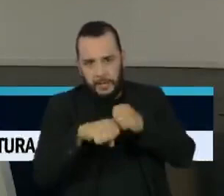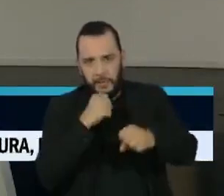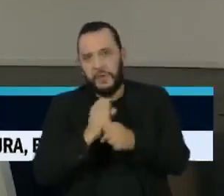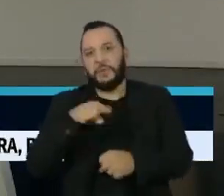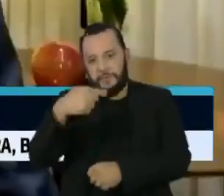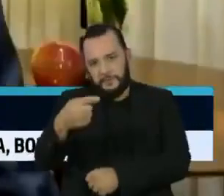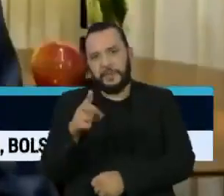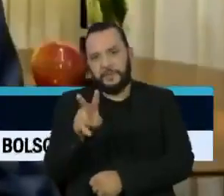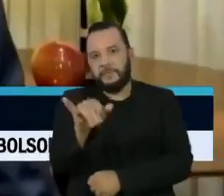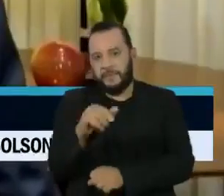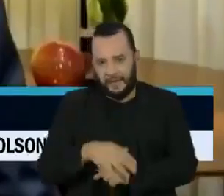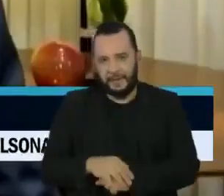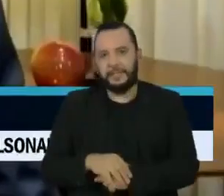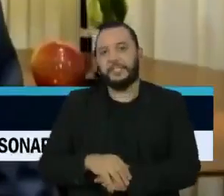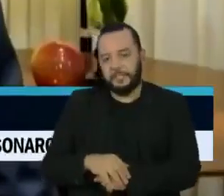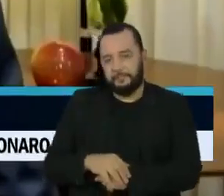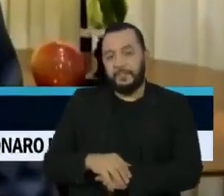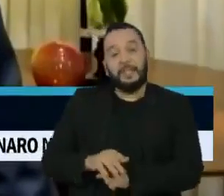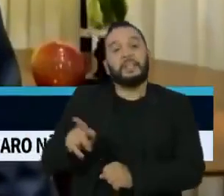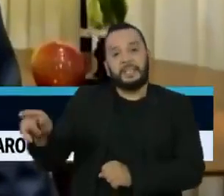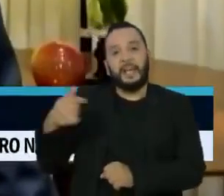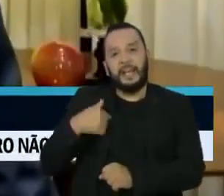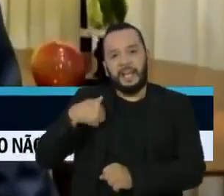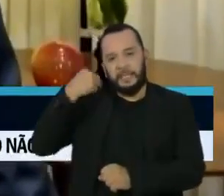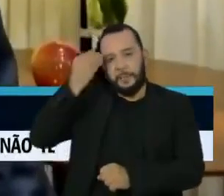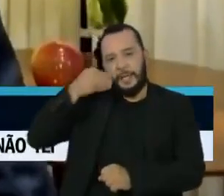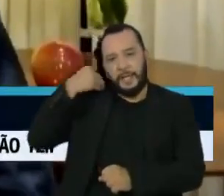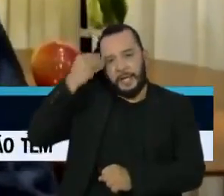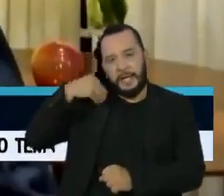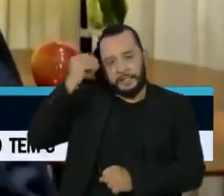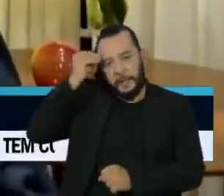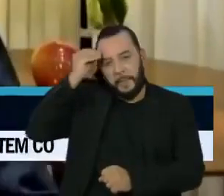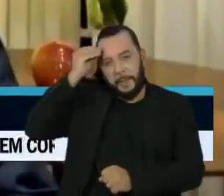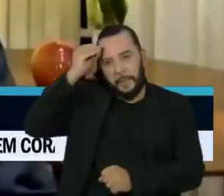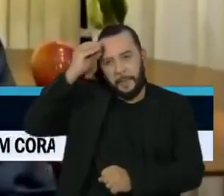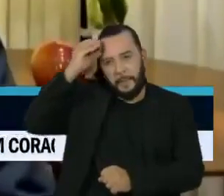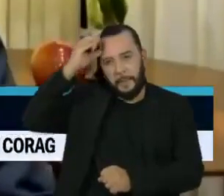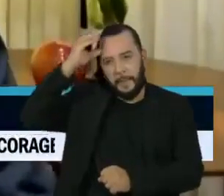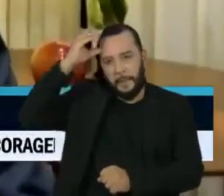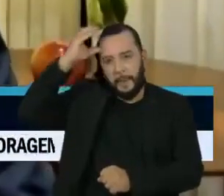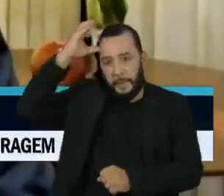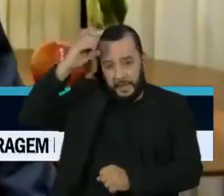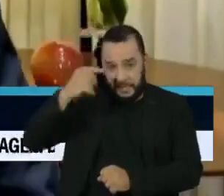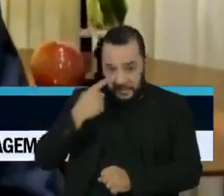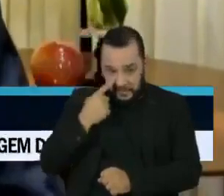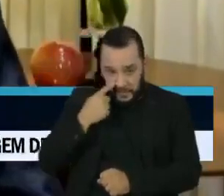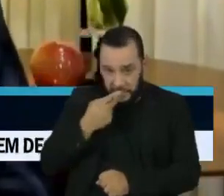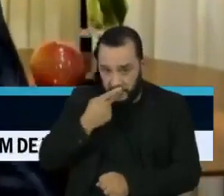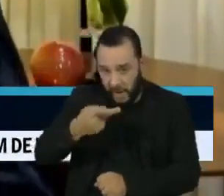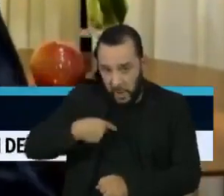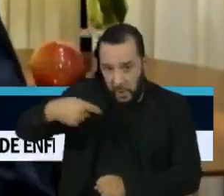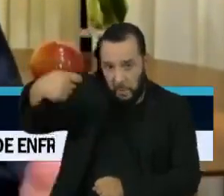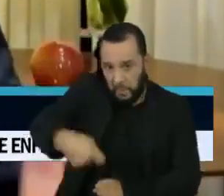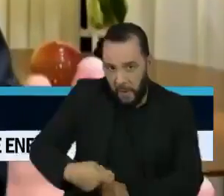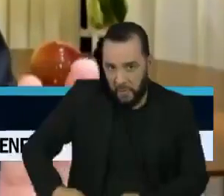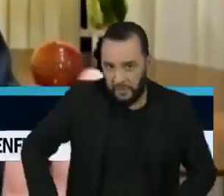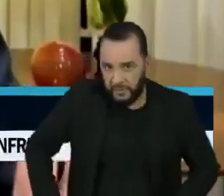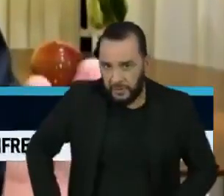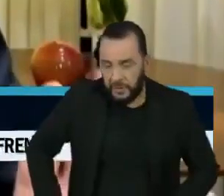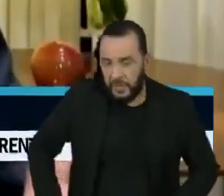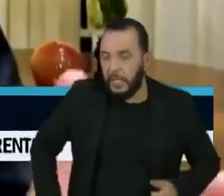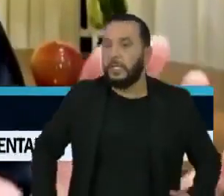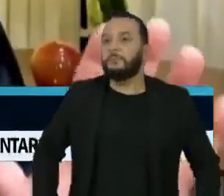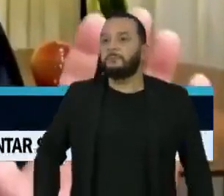claro, né, que ele desenvolveu uma competência maior para isso. Só anotar o quanto a fala dele é uma fala que ele até dá umas